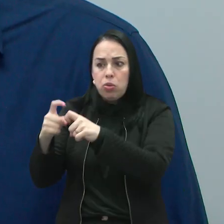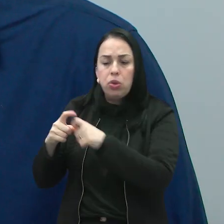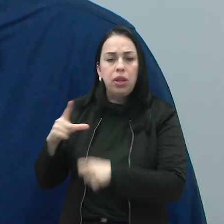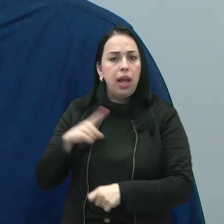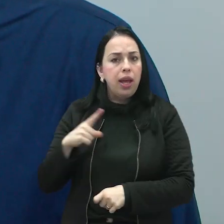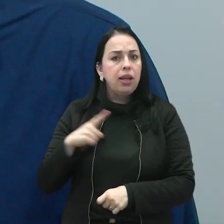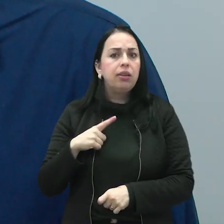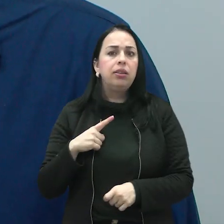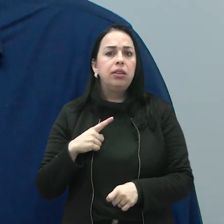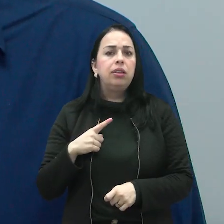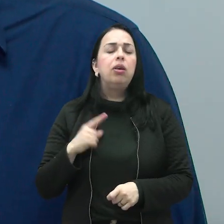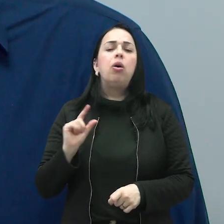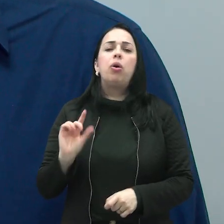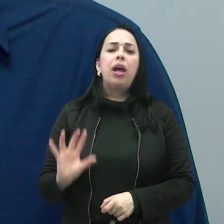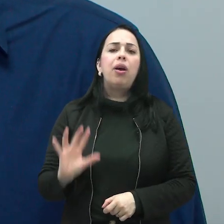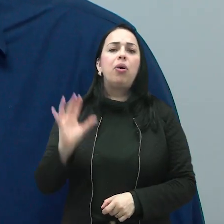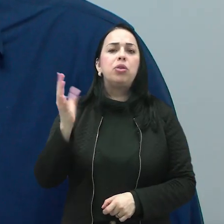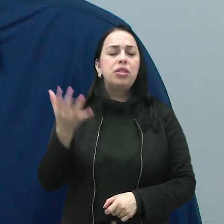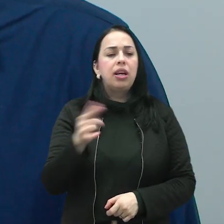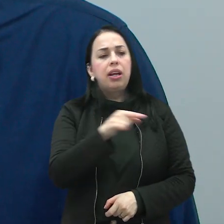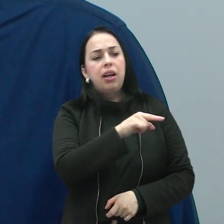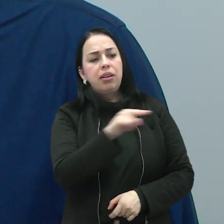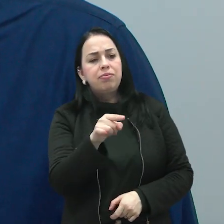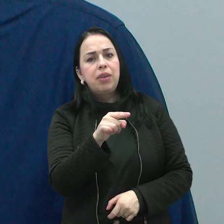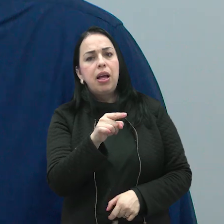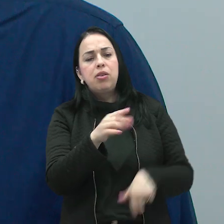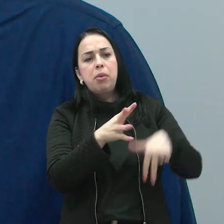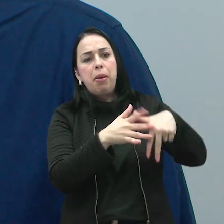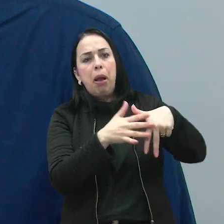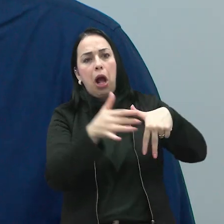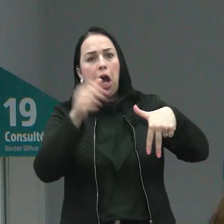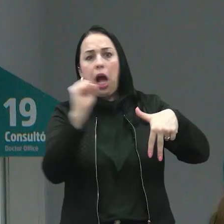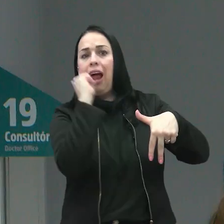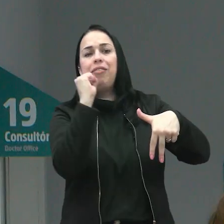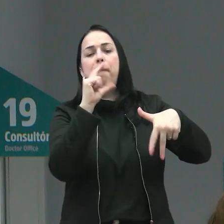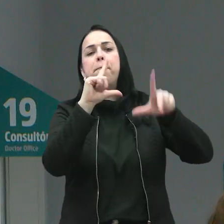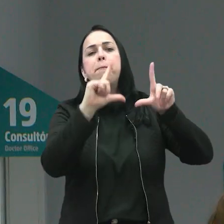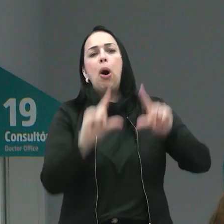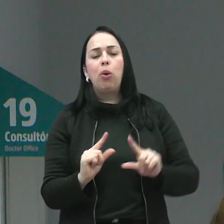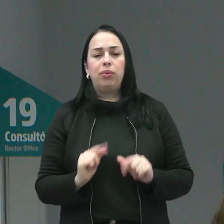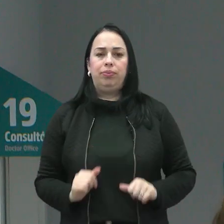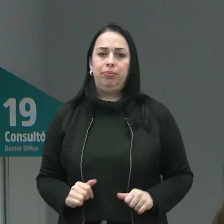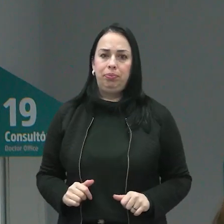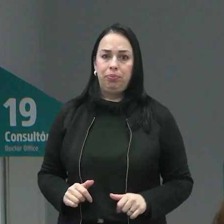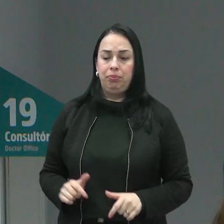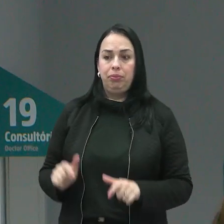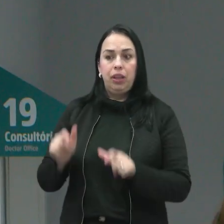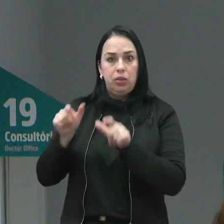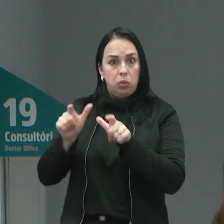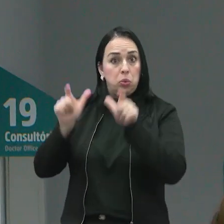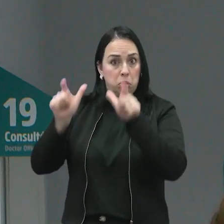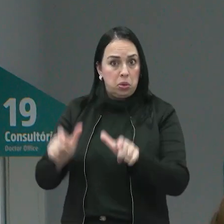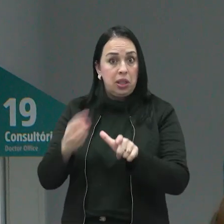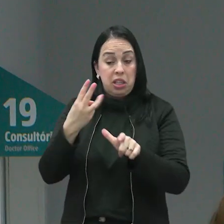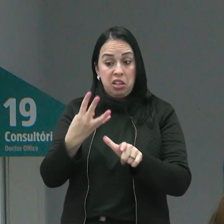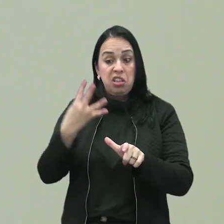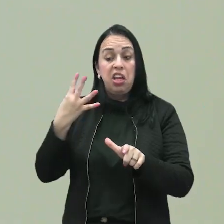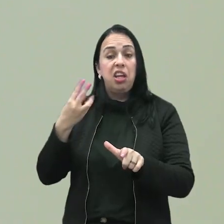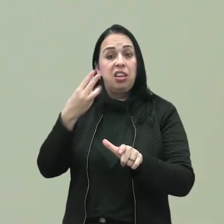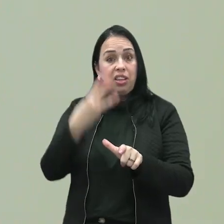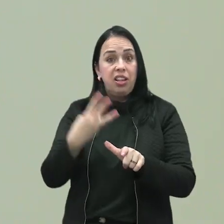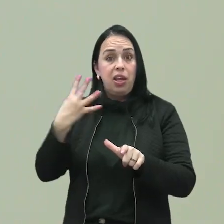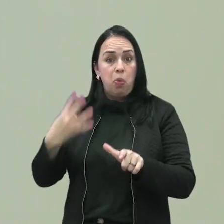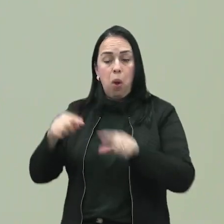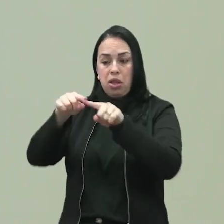gente tem o menor risco de agravamento dos quadros dos pacientes. O espaço, que conta com 34 consultórios,